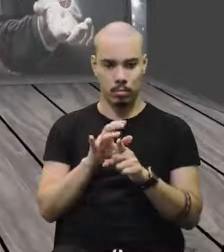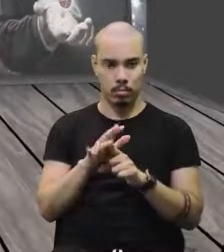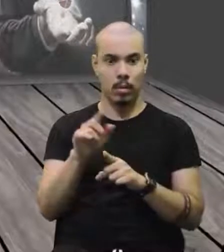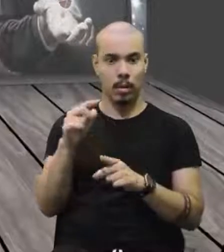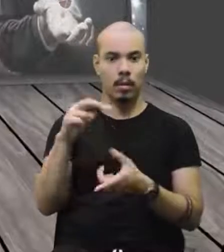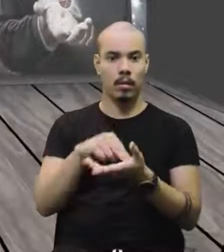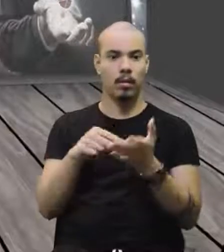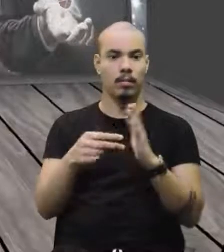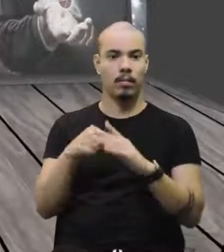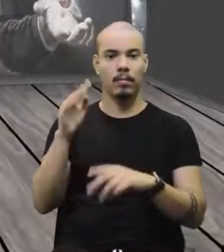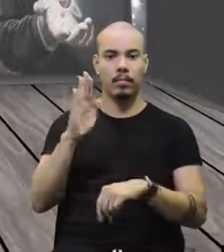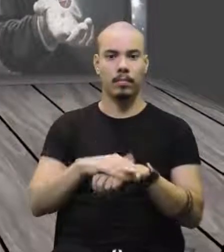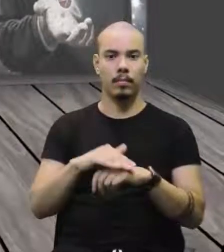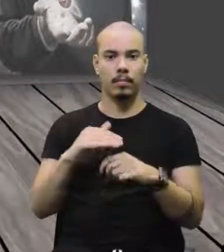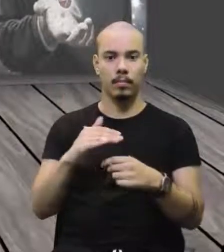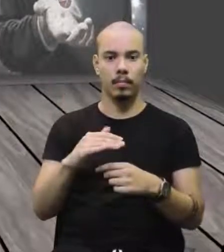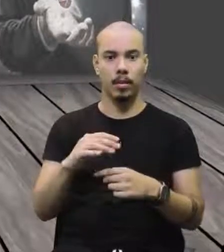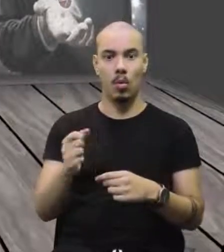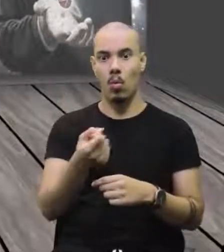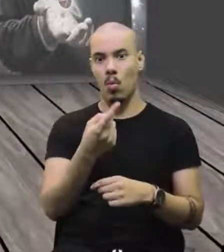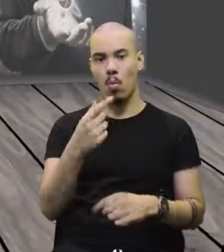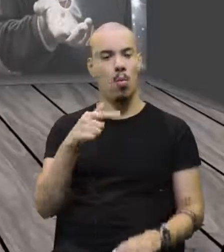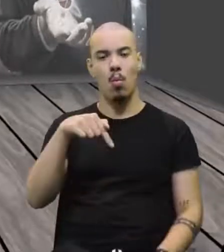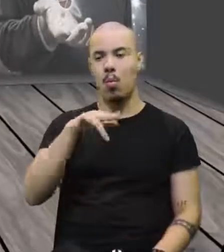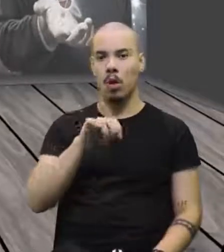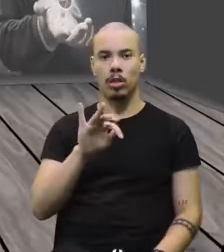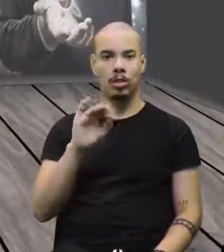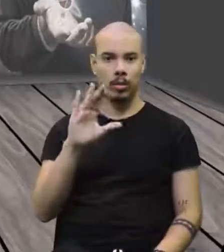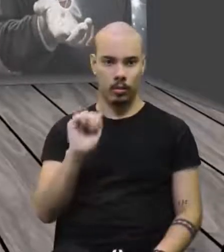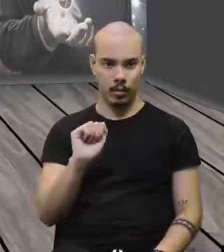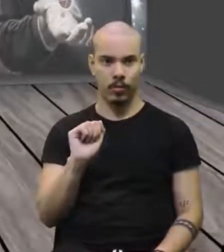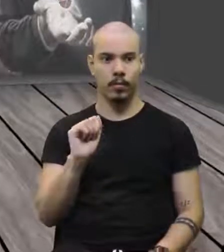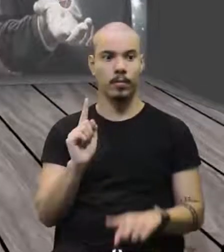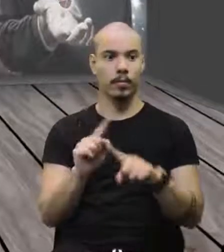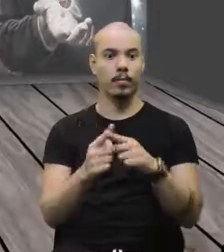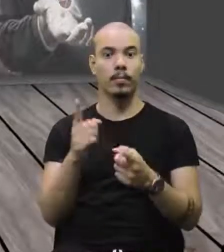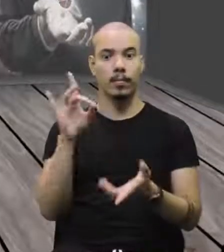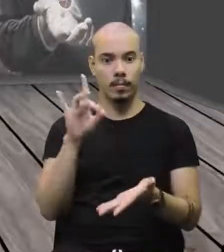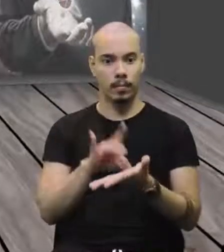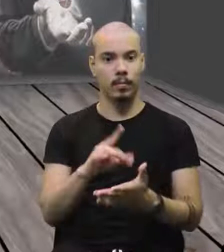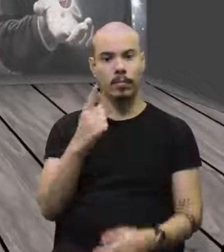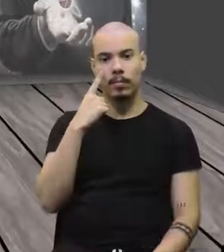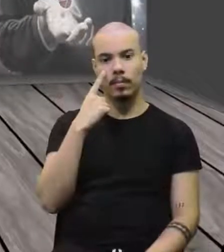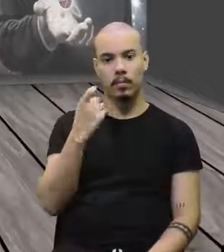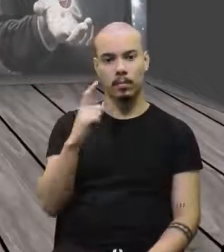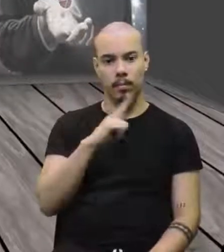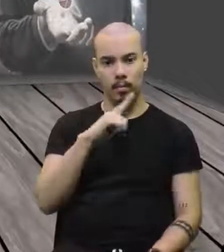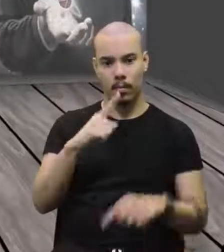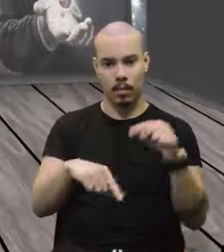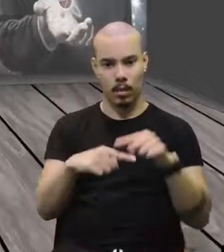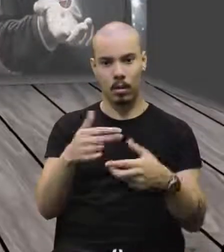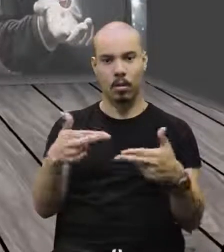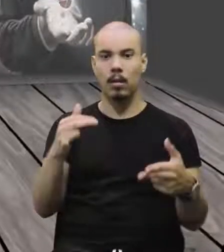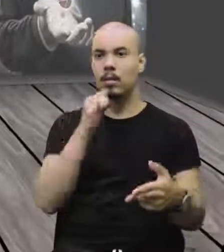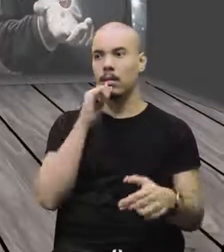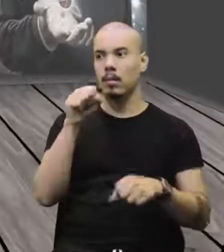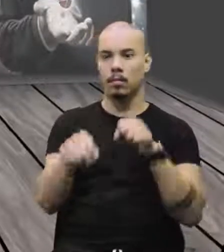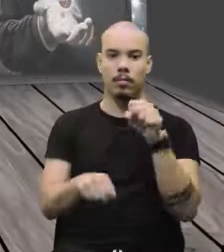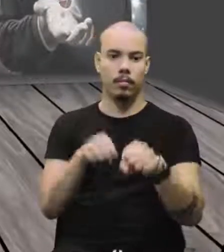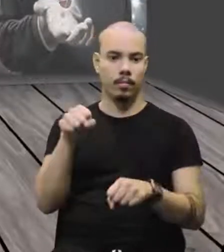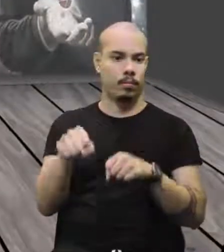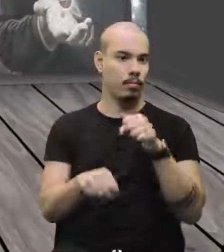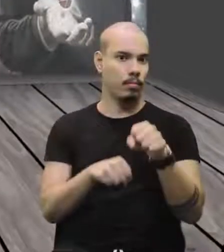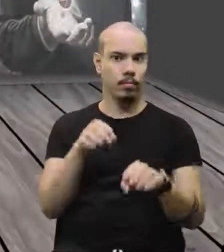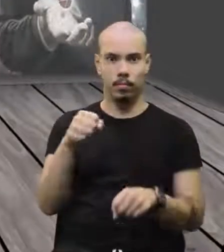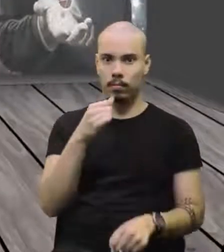é a flutuação quântica, né? Mas é bem interessante você ter um objeto, por exemplo, uma bicicleta elétrica praticamente não